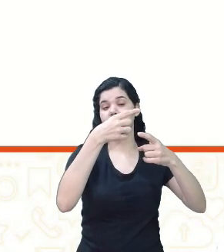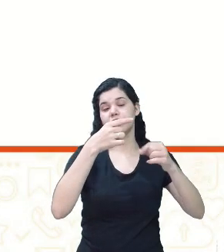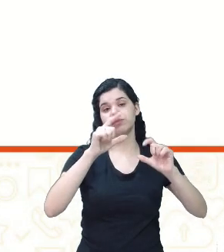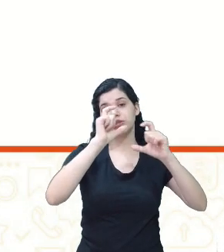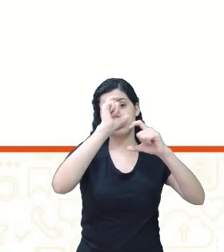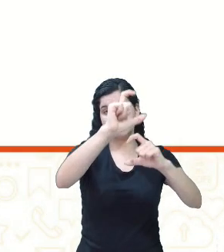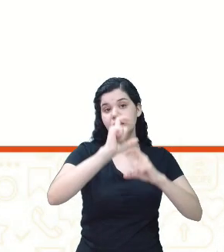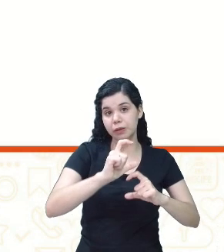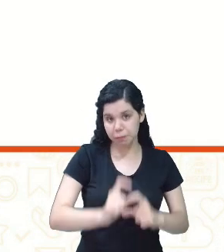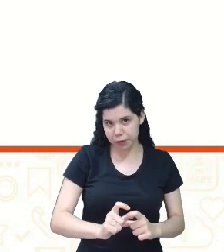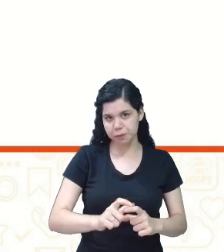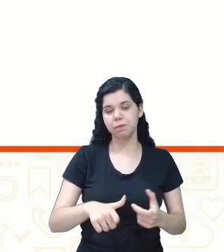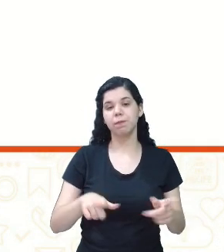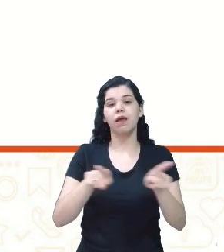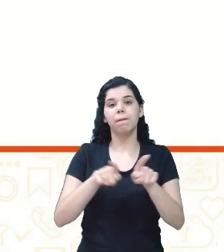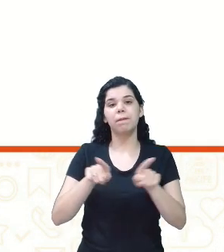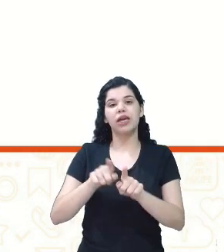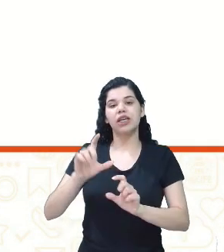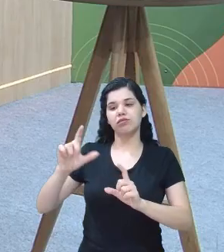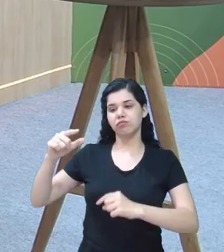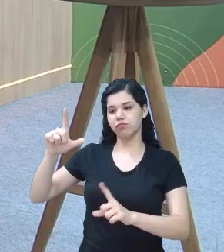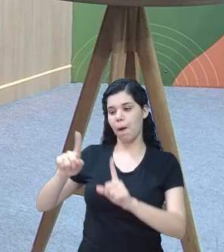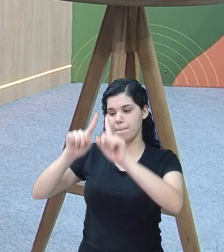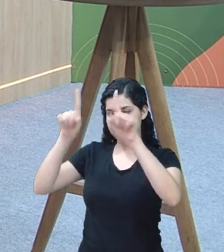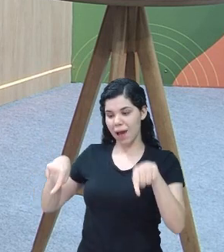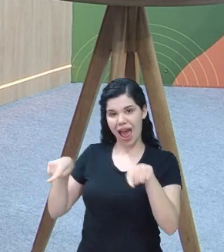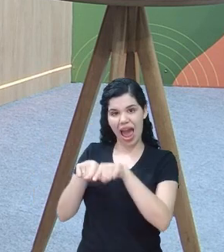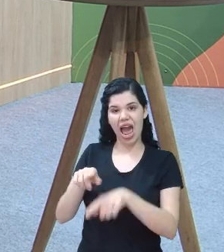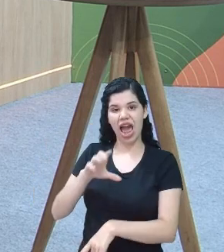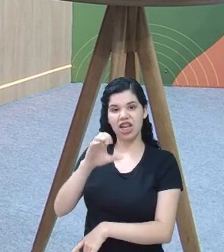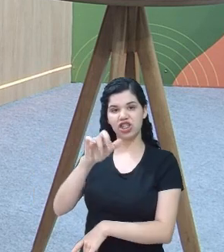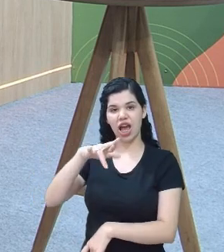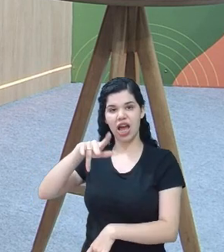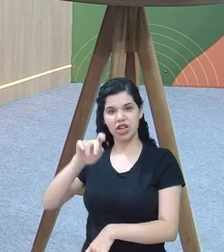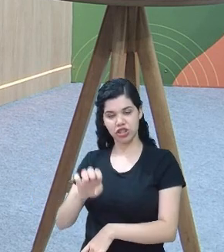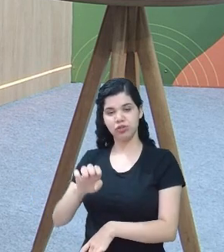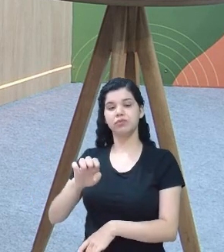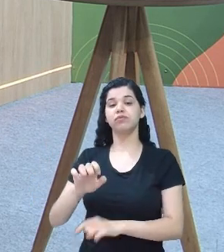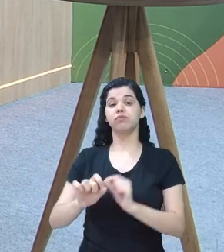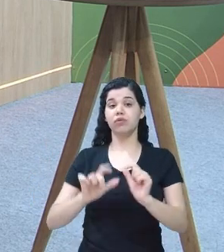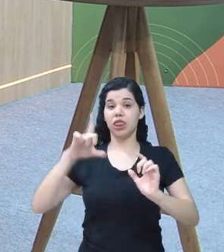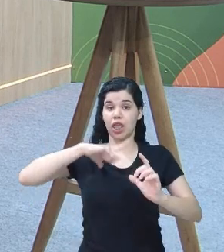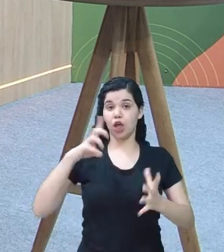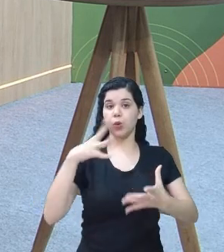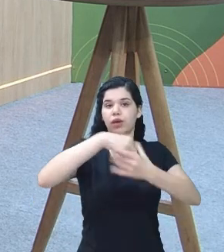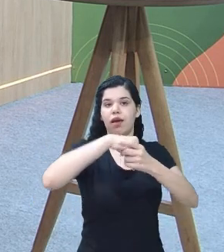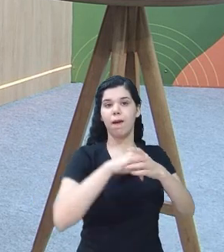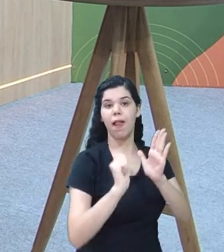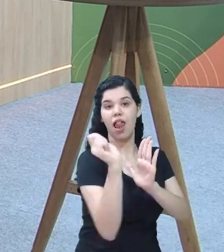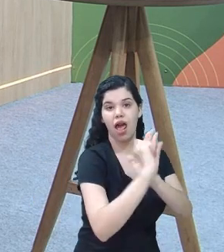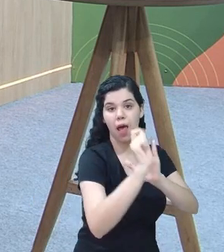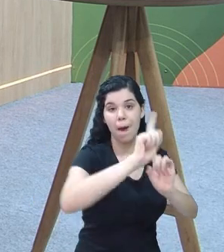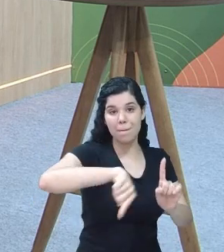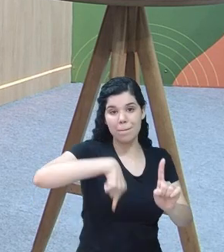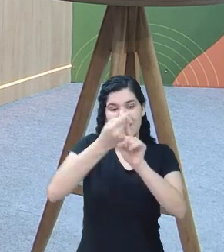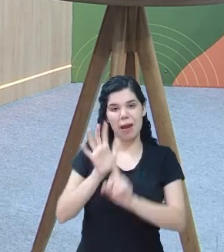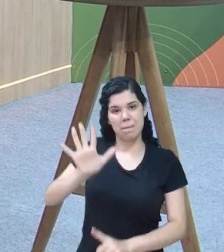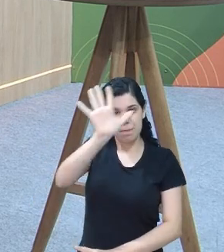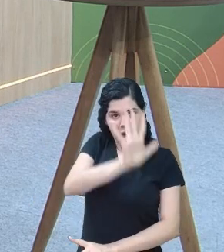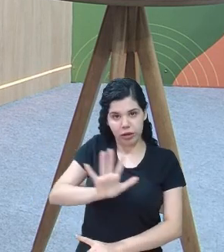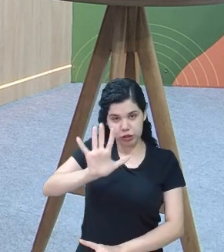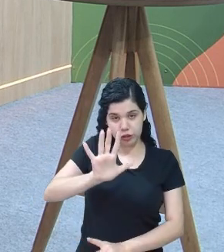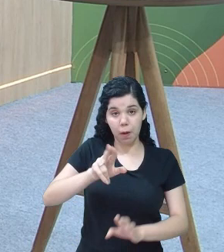as charges. Então, elas fazem uso da escrita e da imagem, não é?